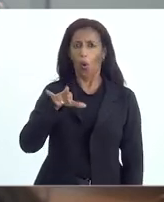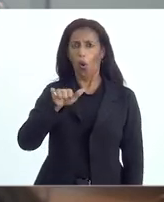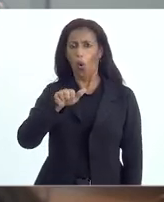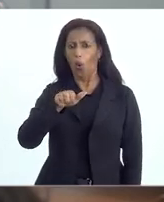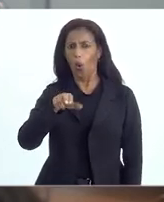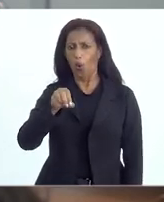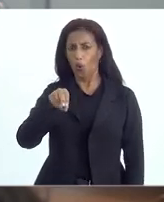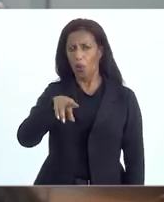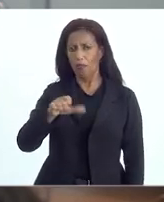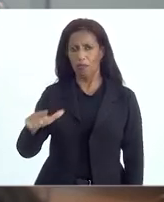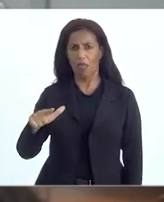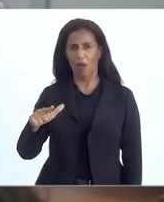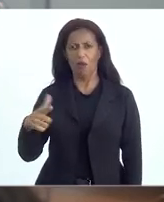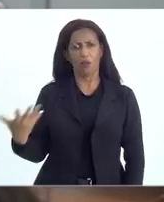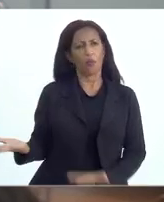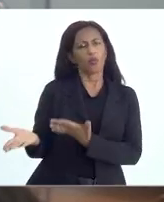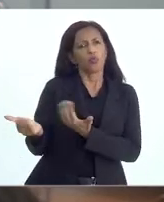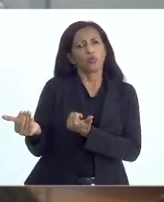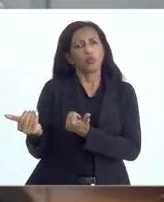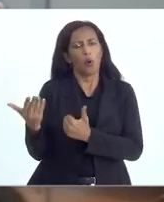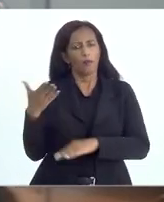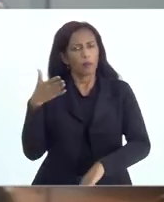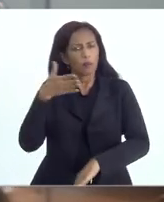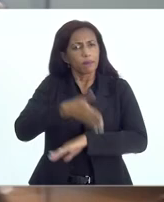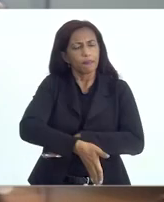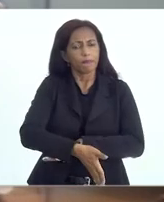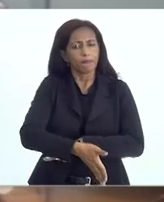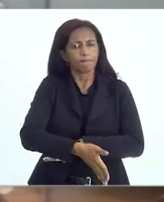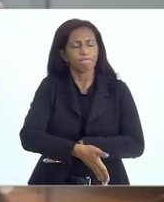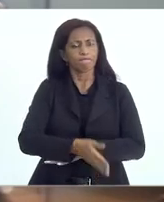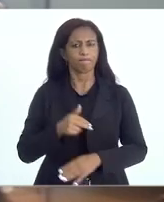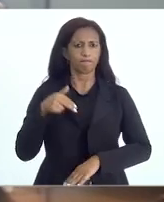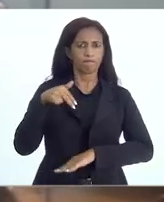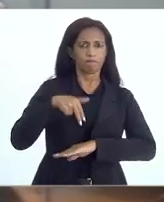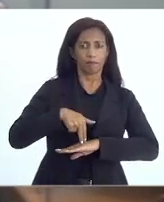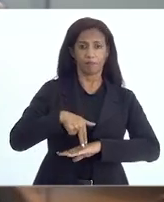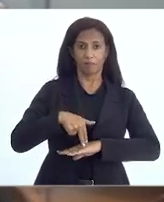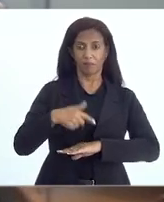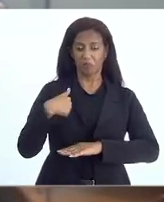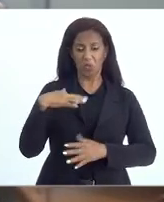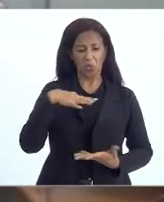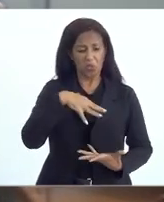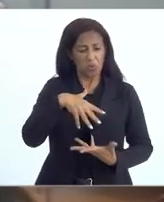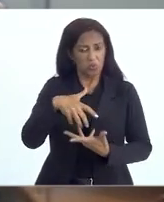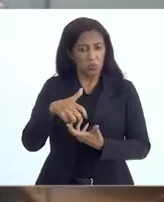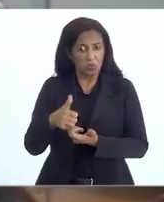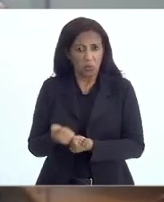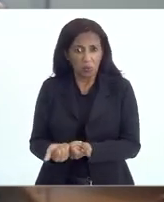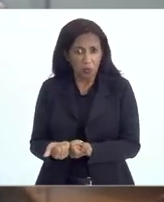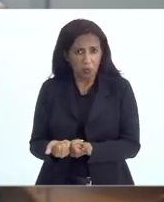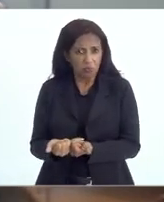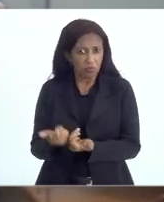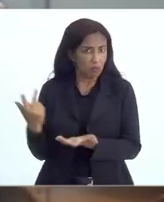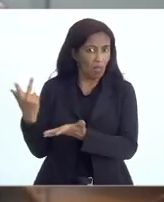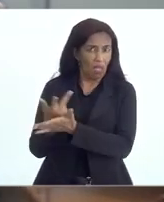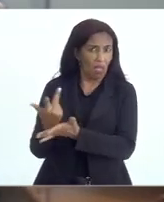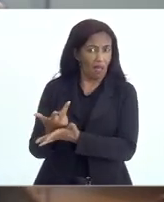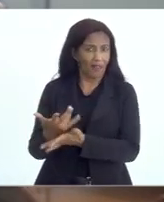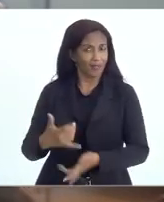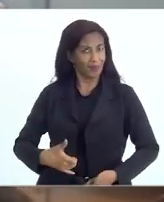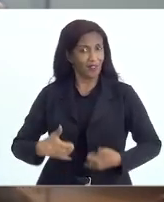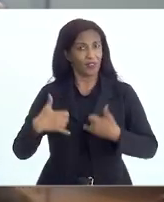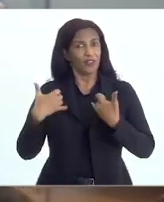muito jovem para o comando da corporação e no meu planeta isso não é uma crítica esse deveria ser um elogio